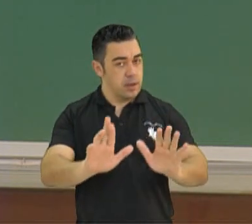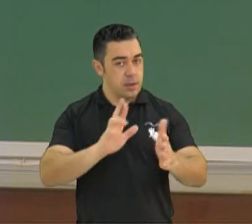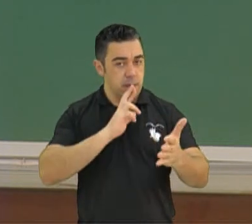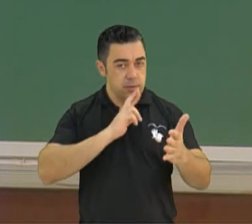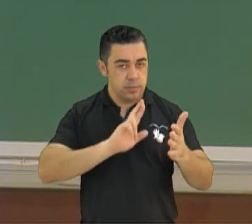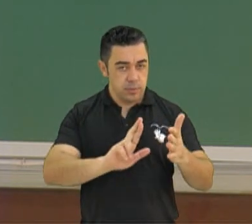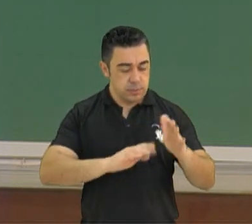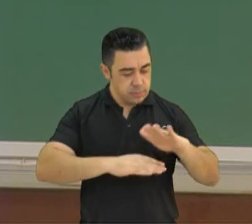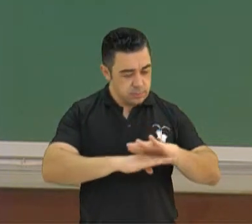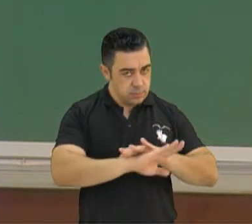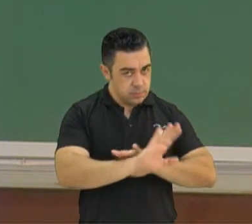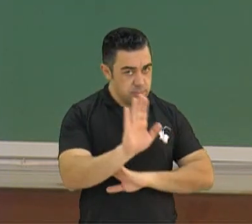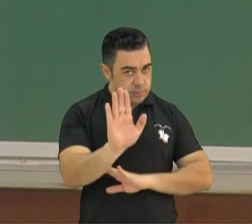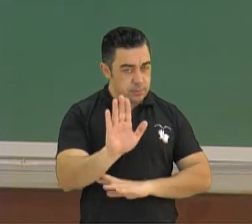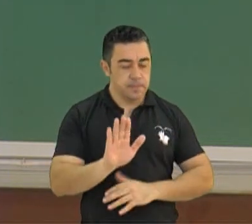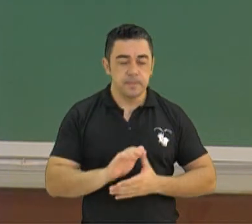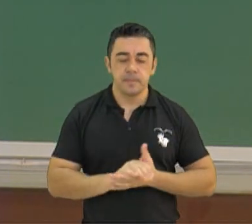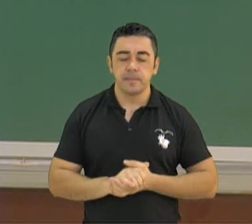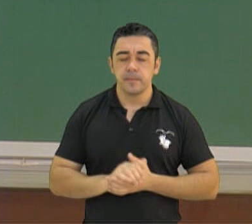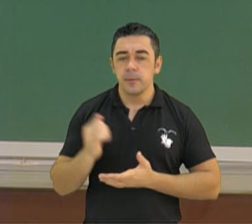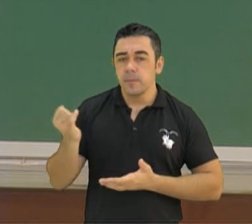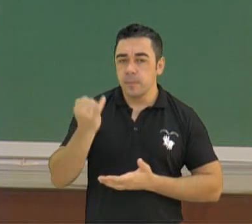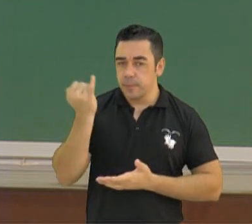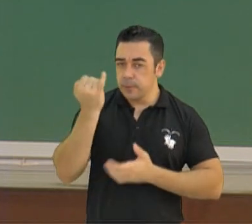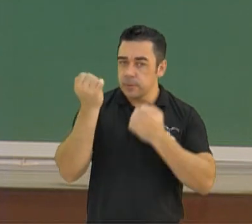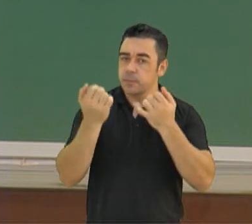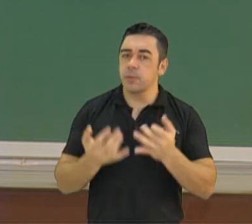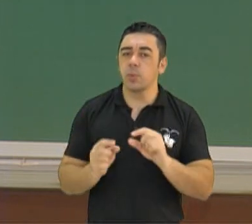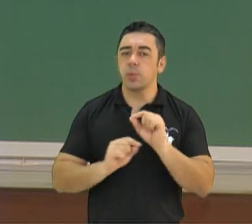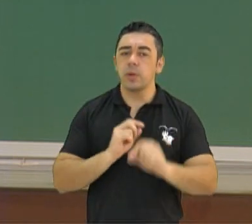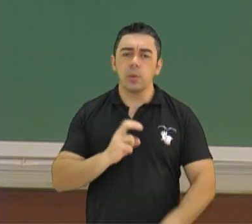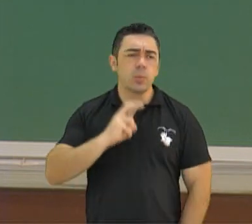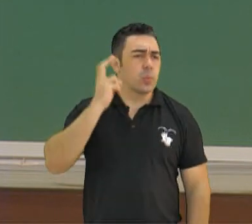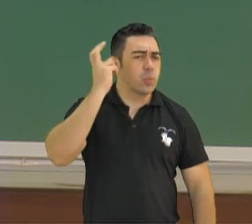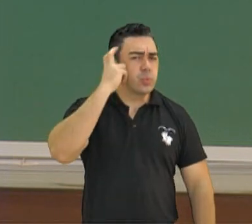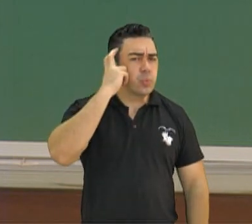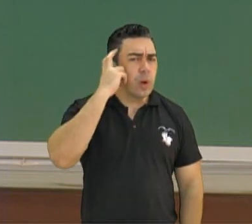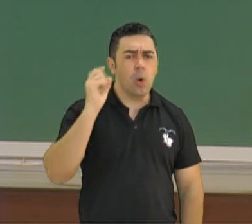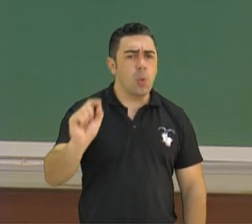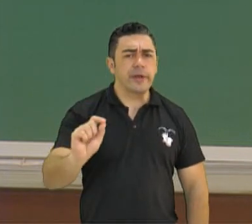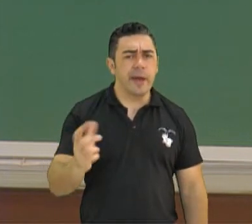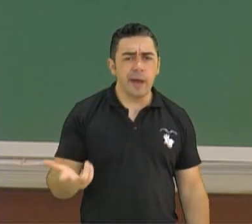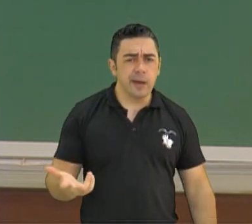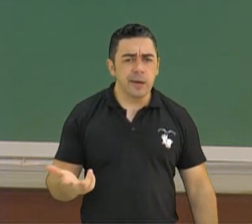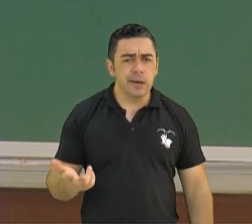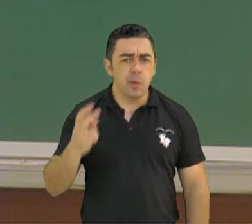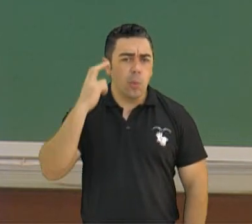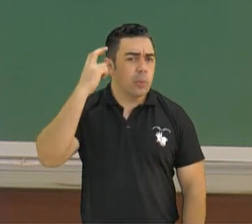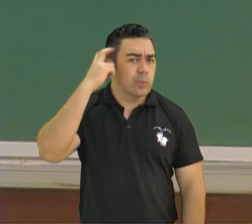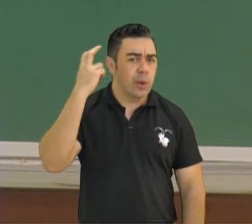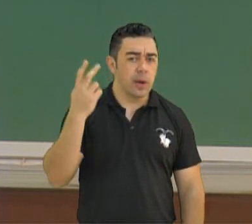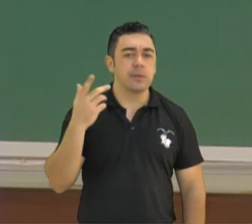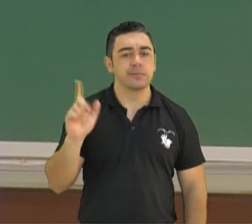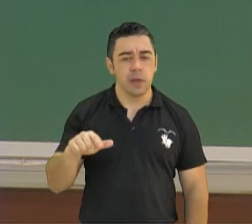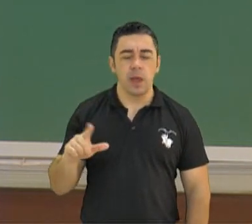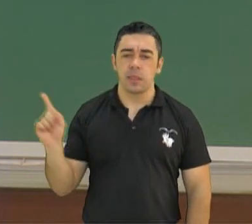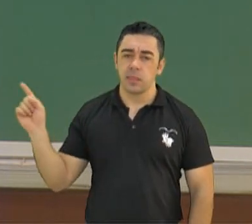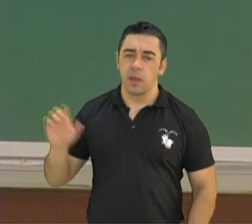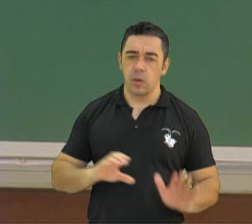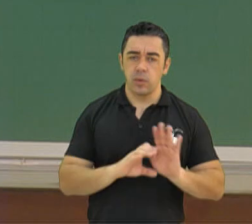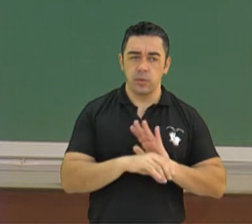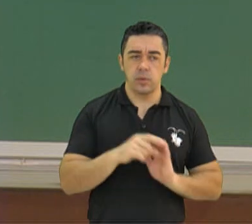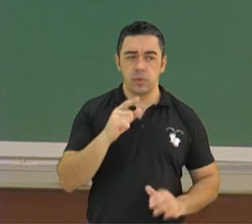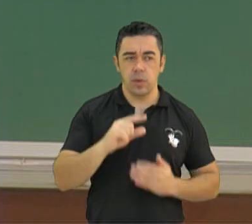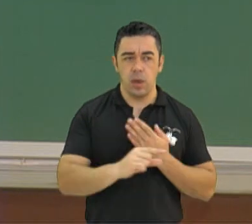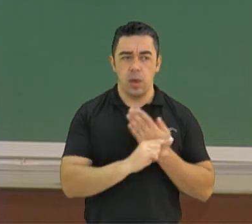resposta. É importante falarmos então sobre a cultura. Qual é o entendimento sobre cultura? Trago aqui uma definição do